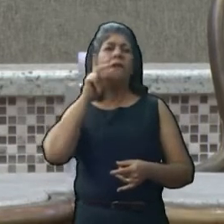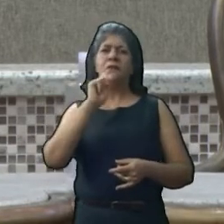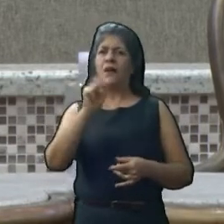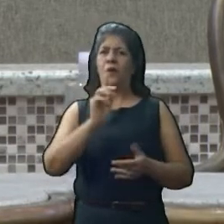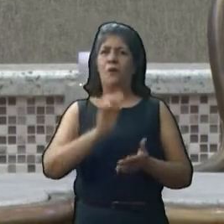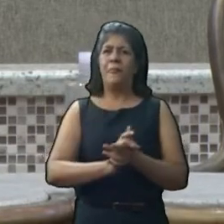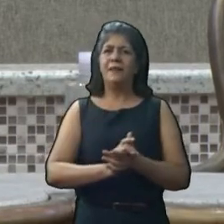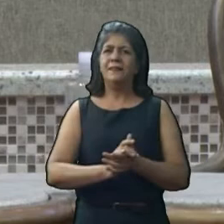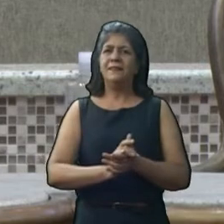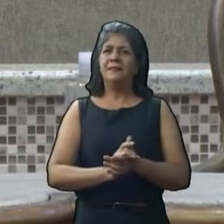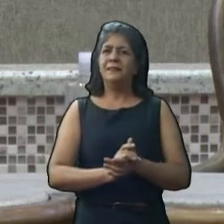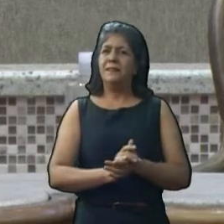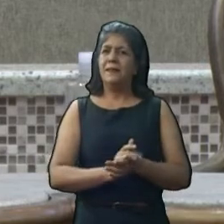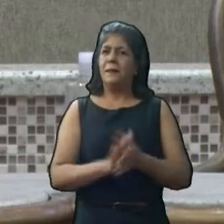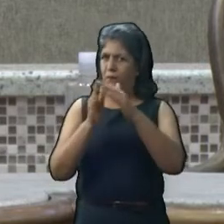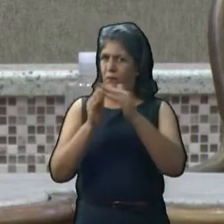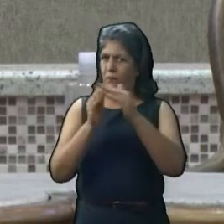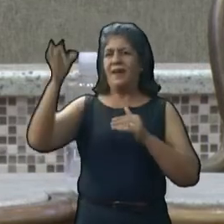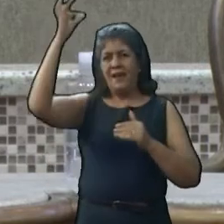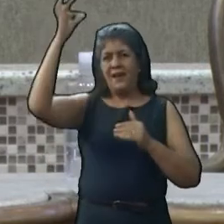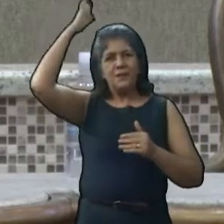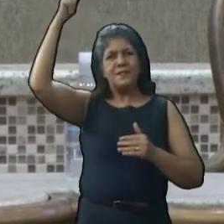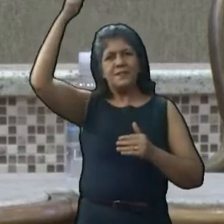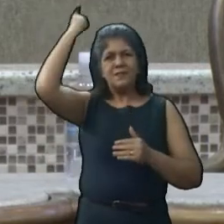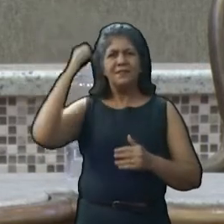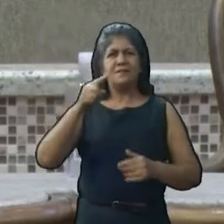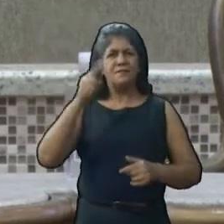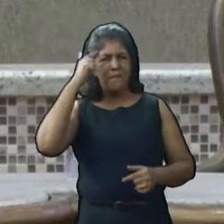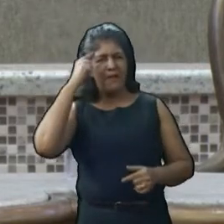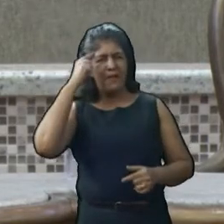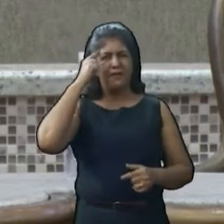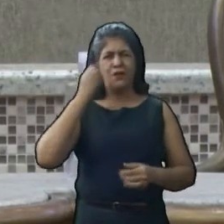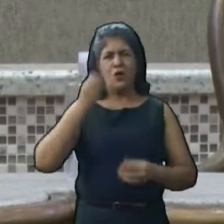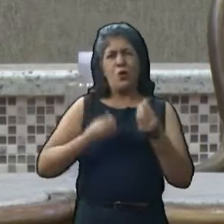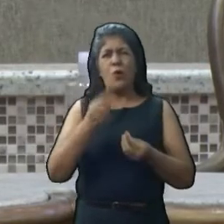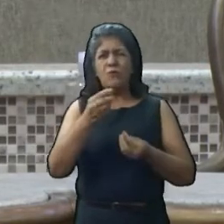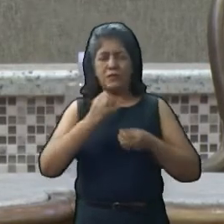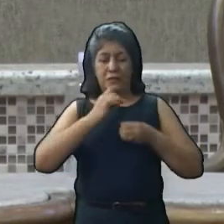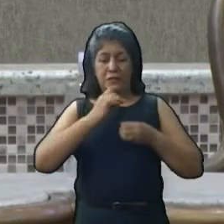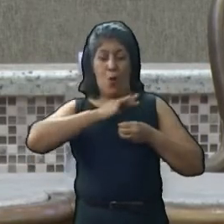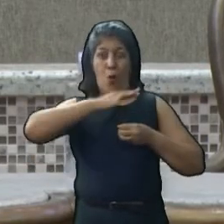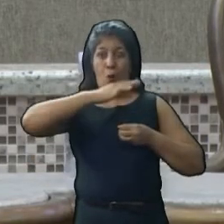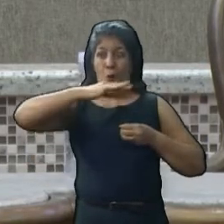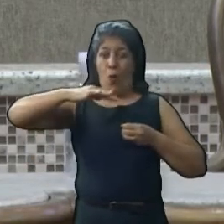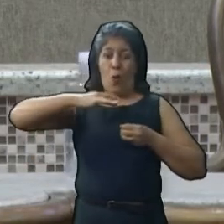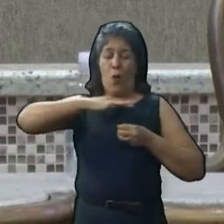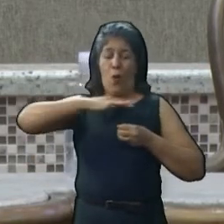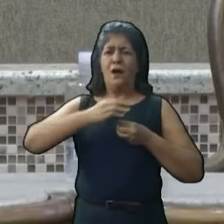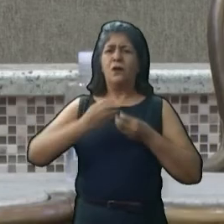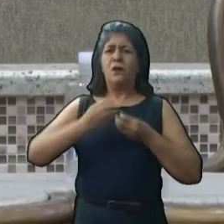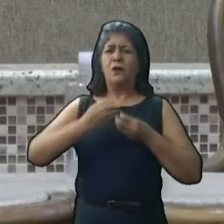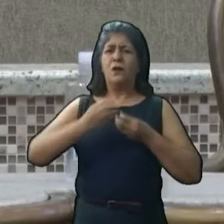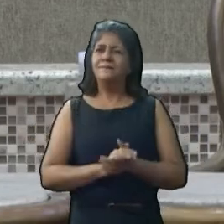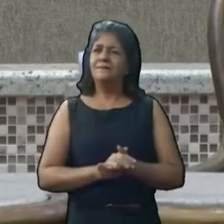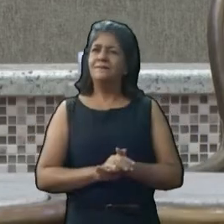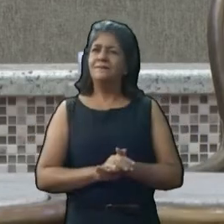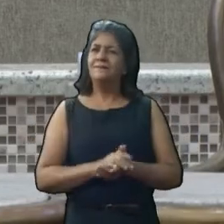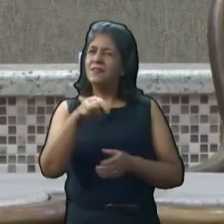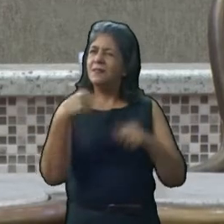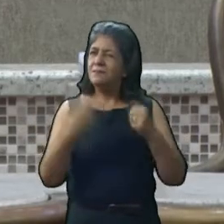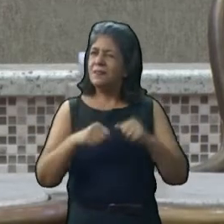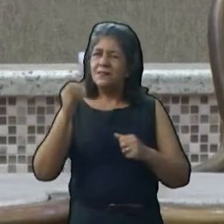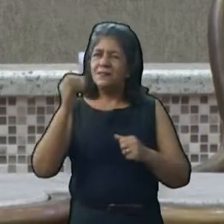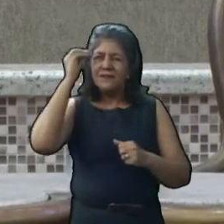o que significa ser cheio do espírito santo pensa em comigo ser cheio do espírito santo é obter uma experiência